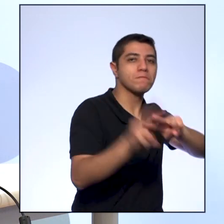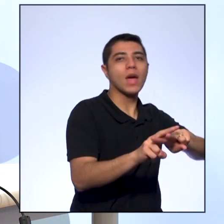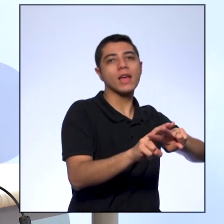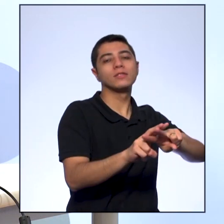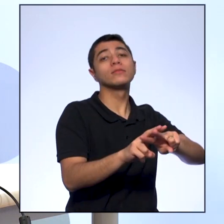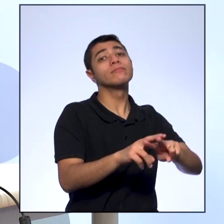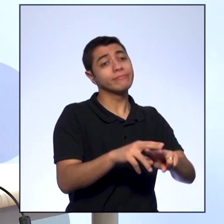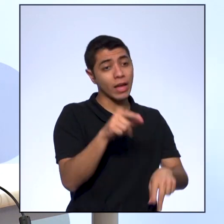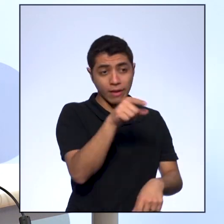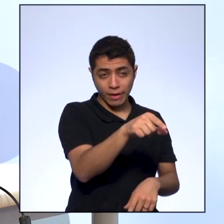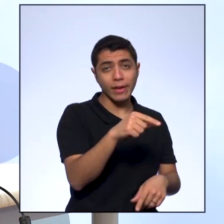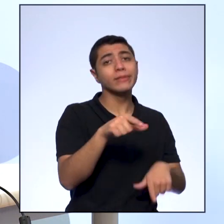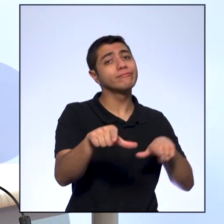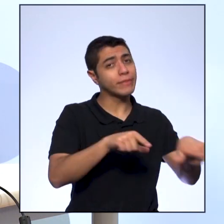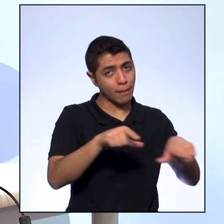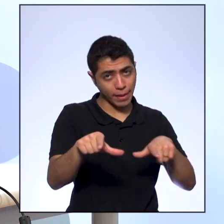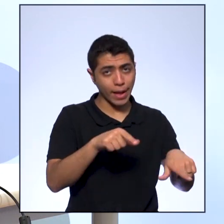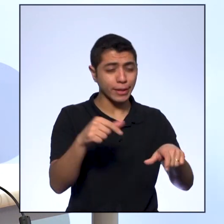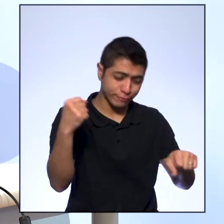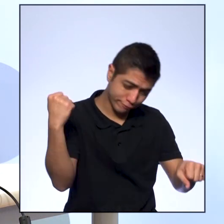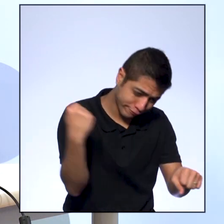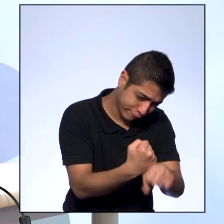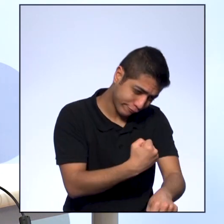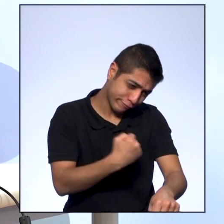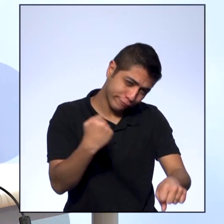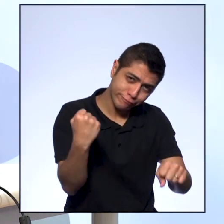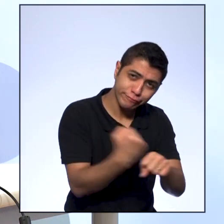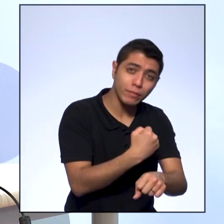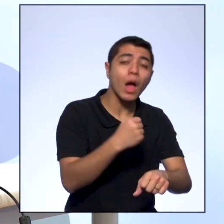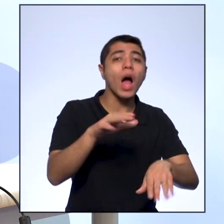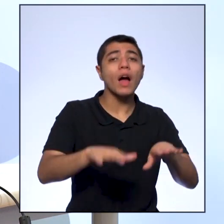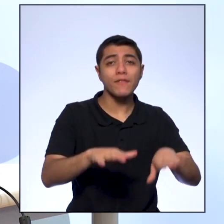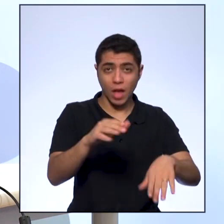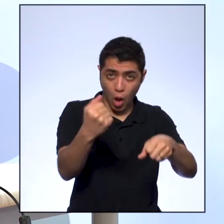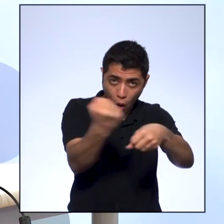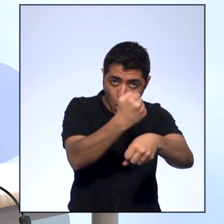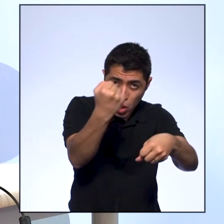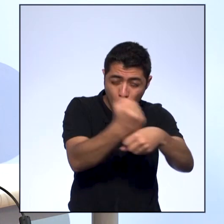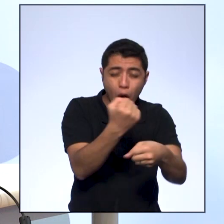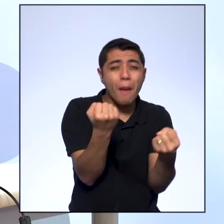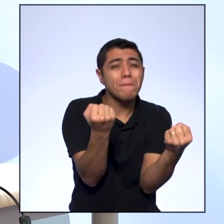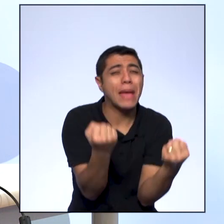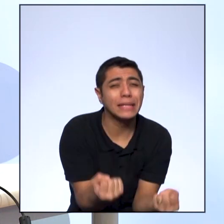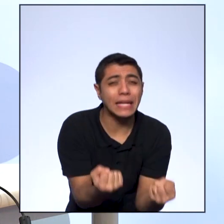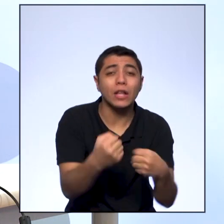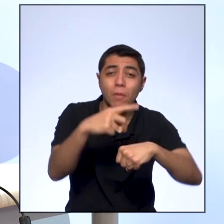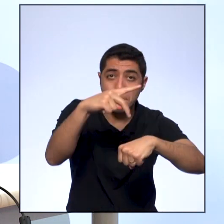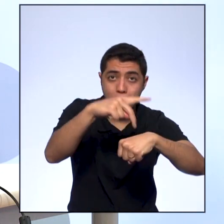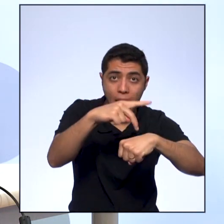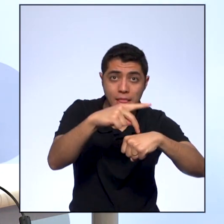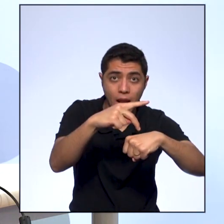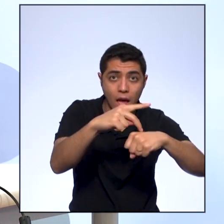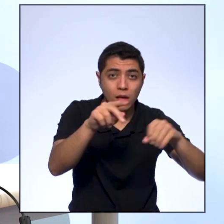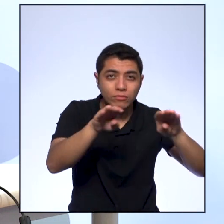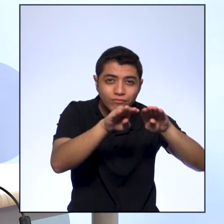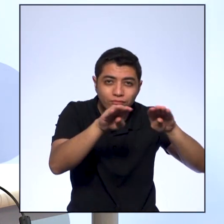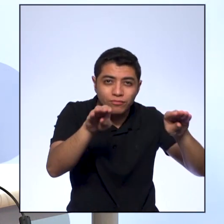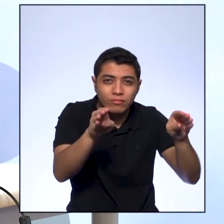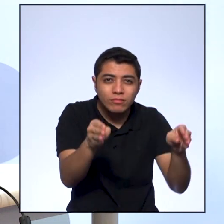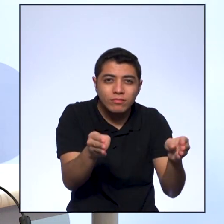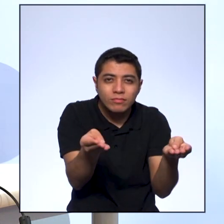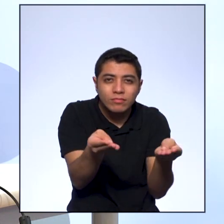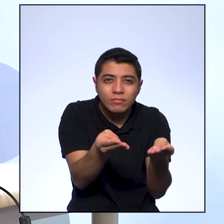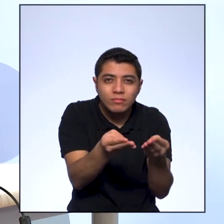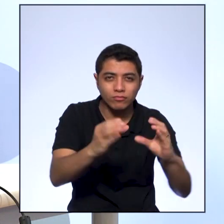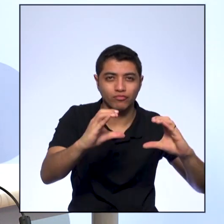da pedra, recortar aqueles tijolos, eram esses escravizados que eram levados para essas obras aí, tá? E depois,